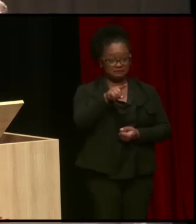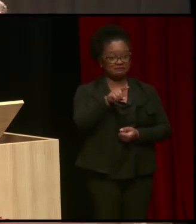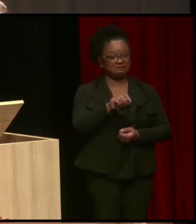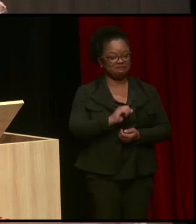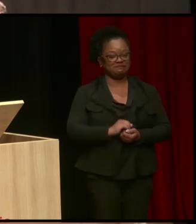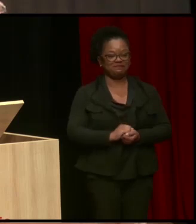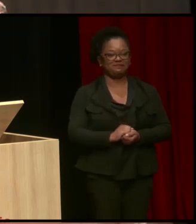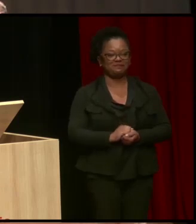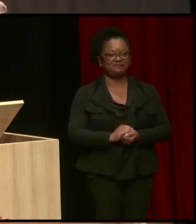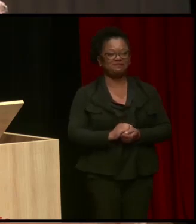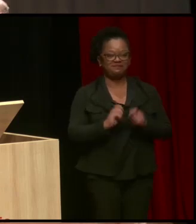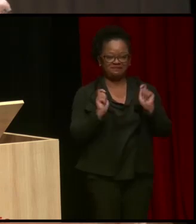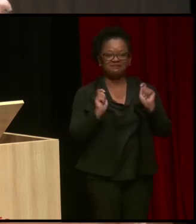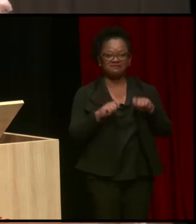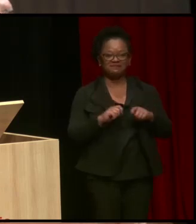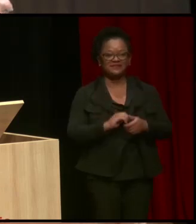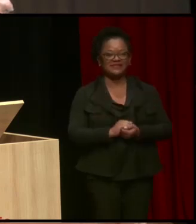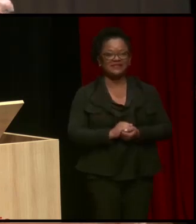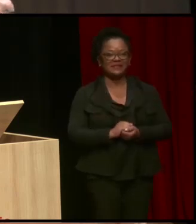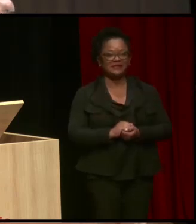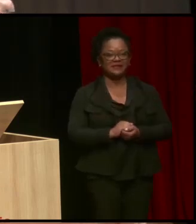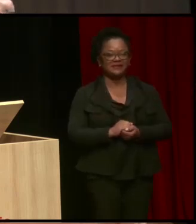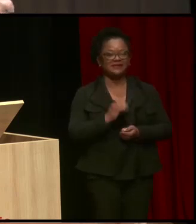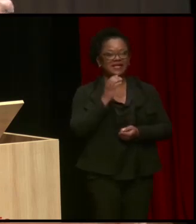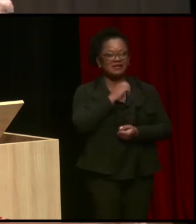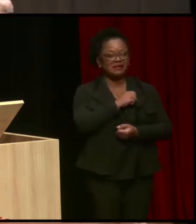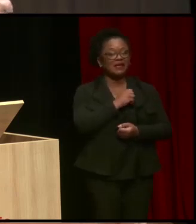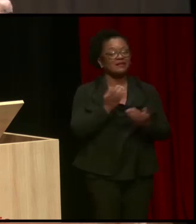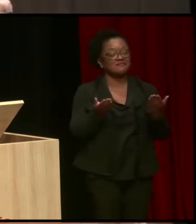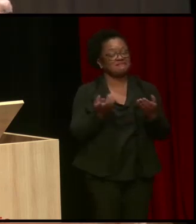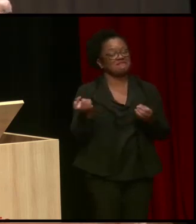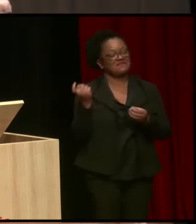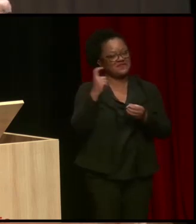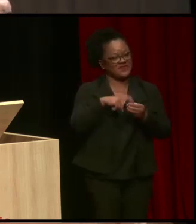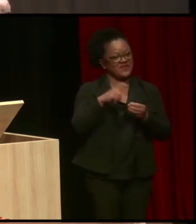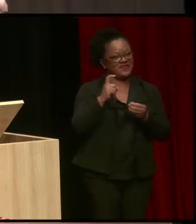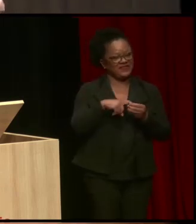Foi. Agora já foi bastante para frente. Vamos voltar.